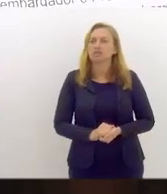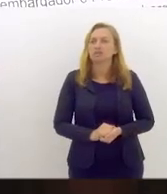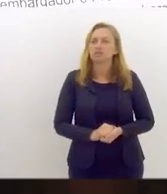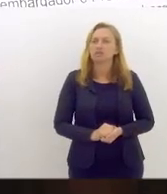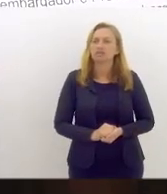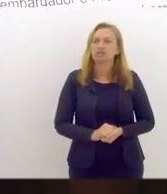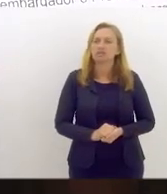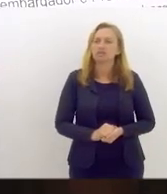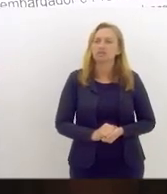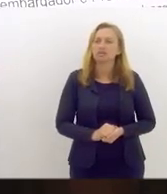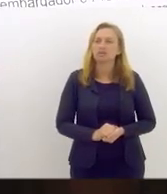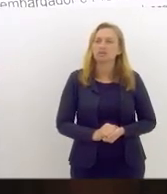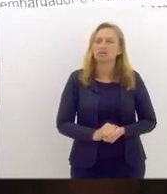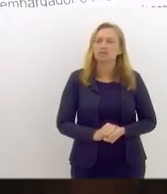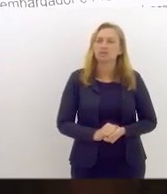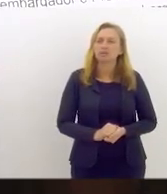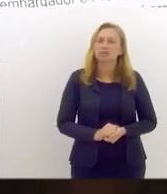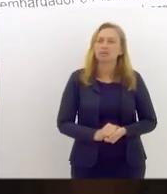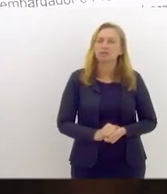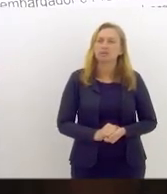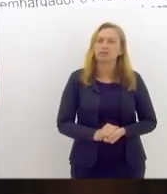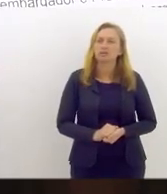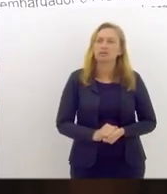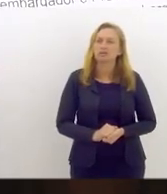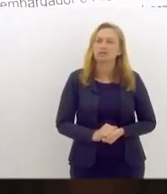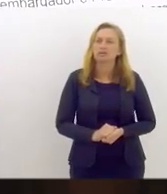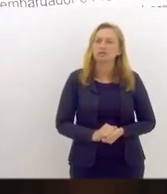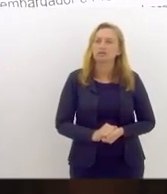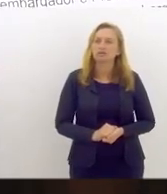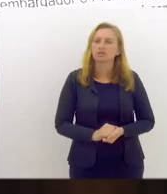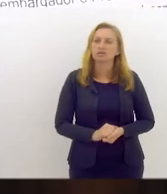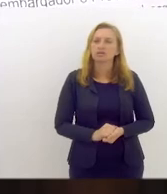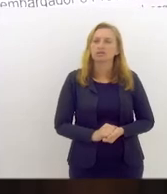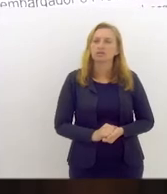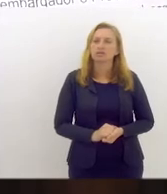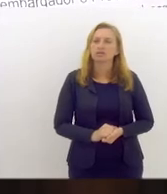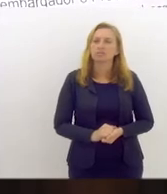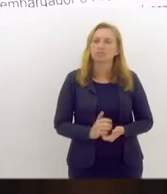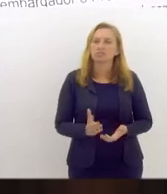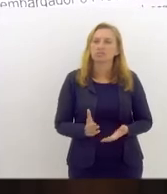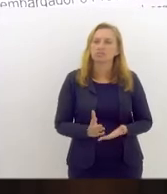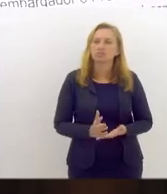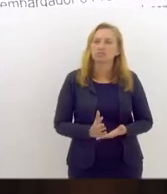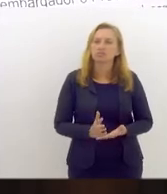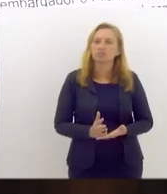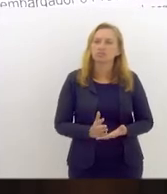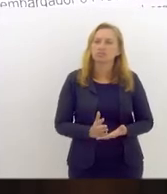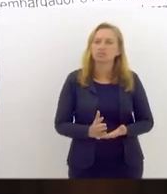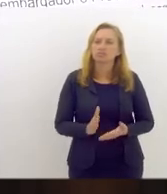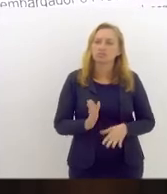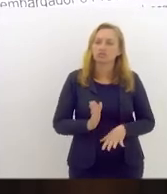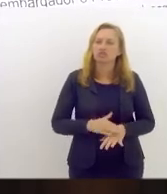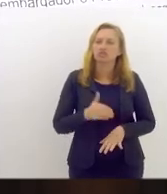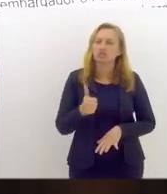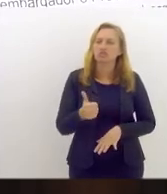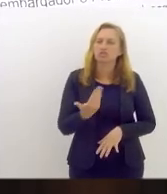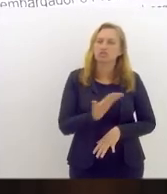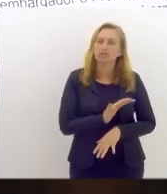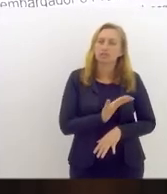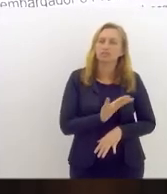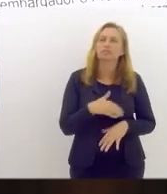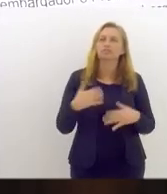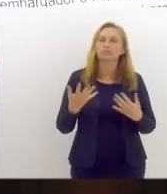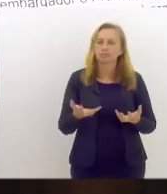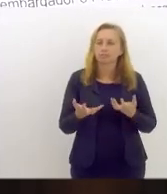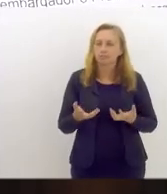provérbio esse verbo é de maneira absolutamente é fidedigna e amiga e